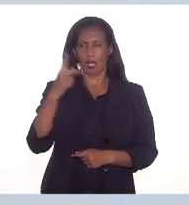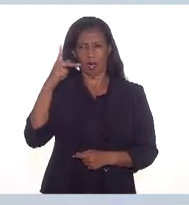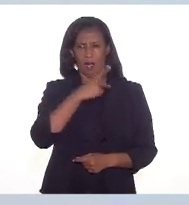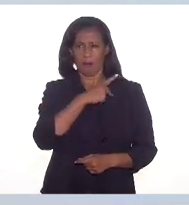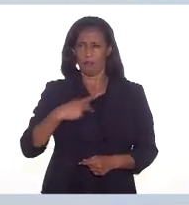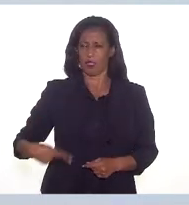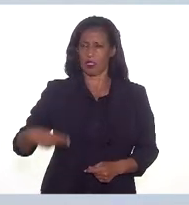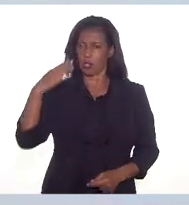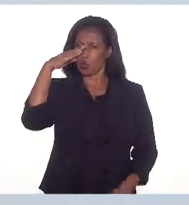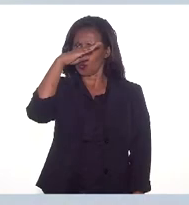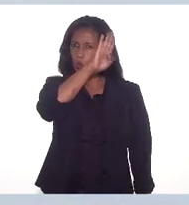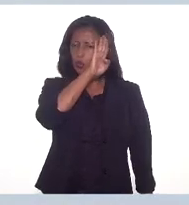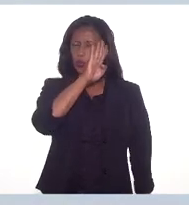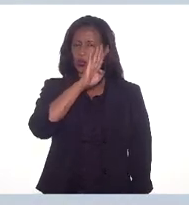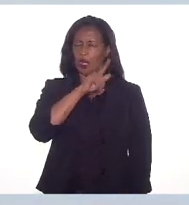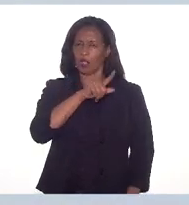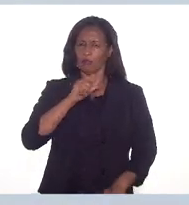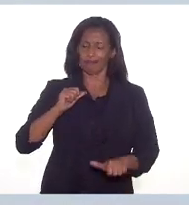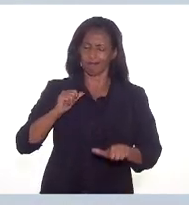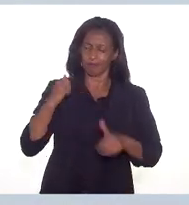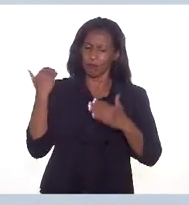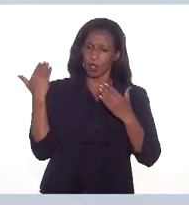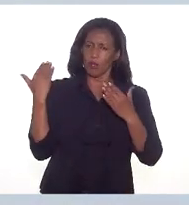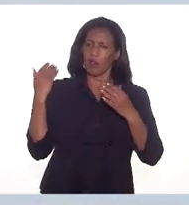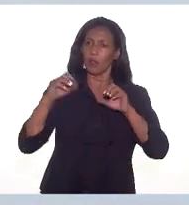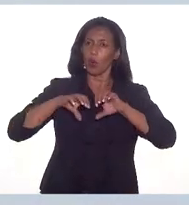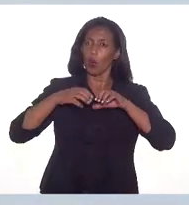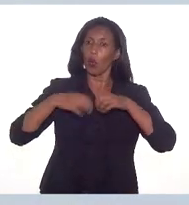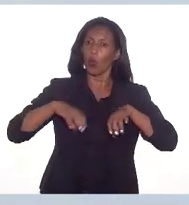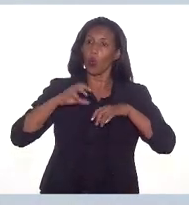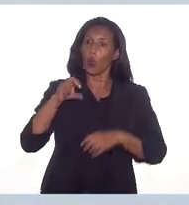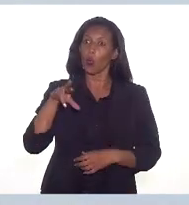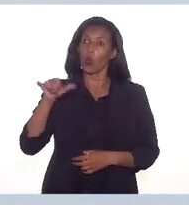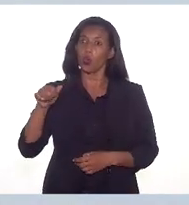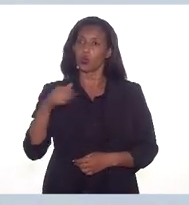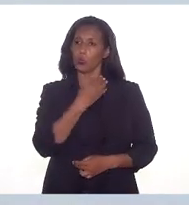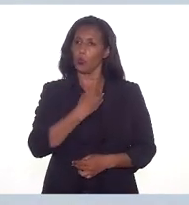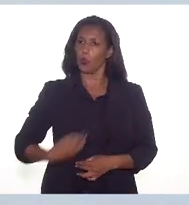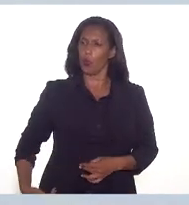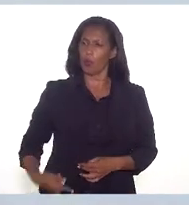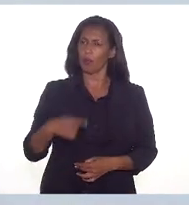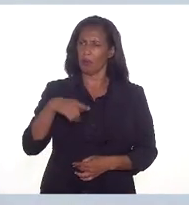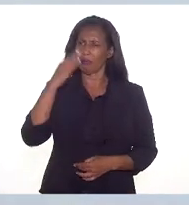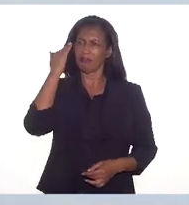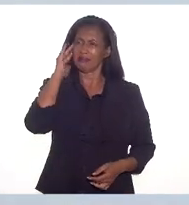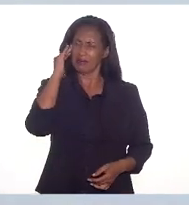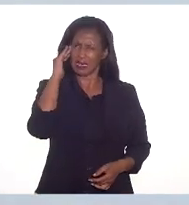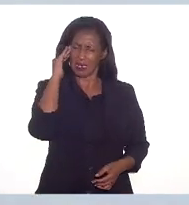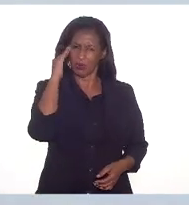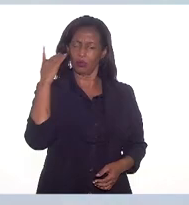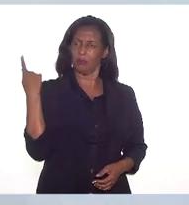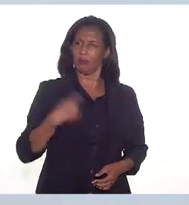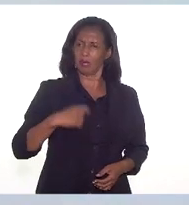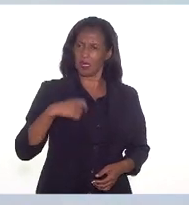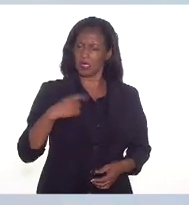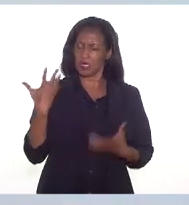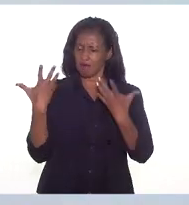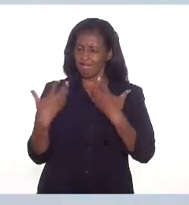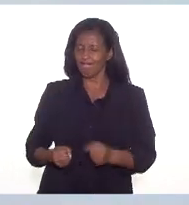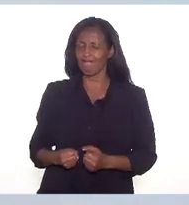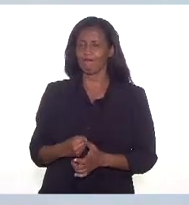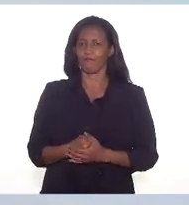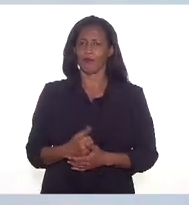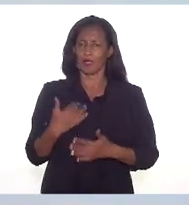Bolsonaro, permite a realização de concursos públicos, e isso eu entendo que deve ser levado em consideração. Fico feliz